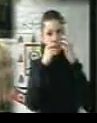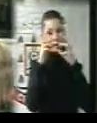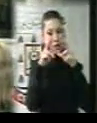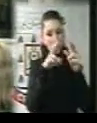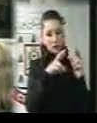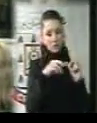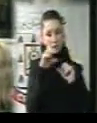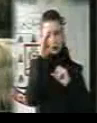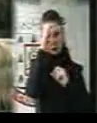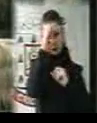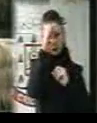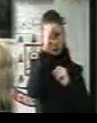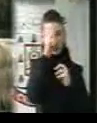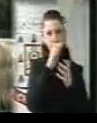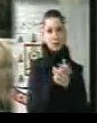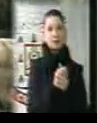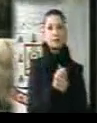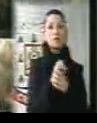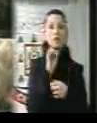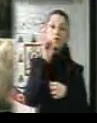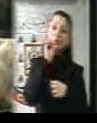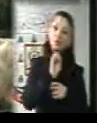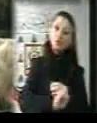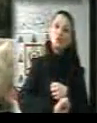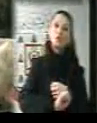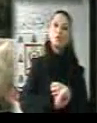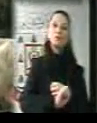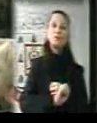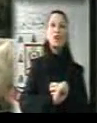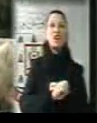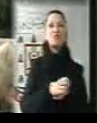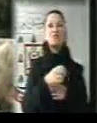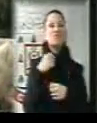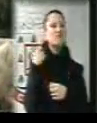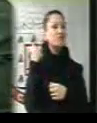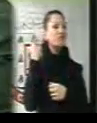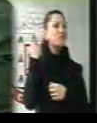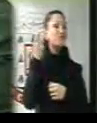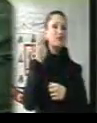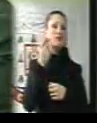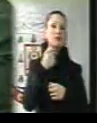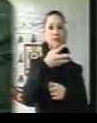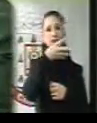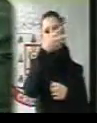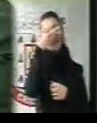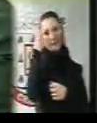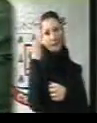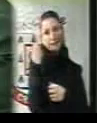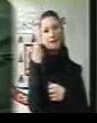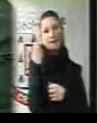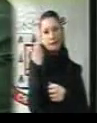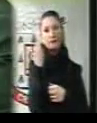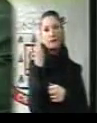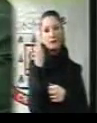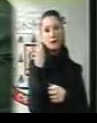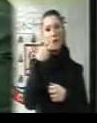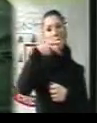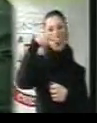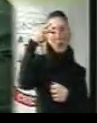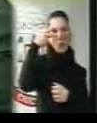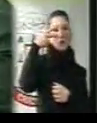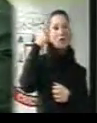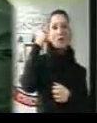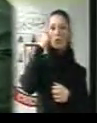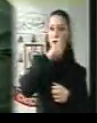região. O Sul vem há muito tempo sendo esquecido. O Norte é